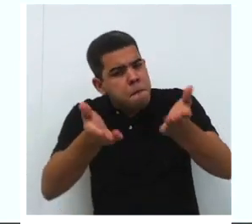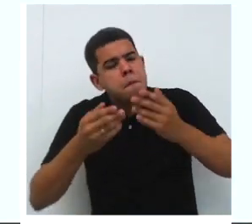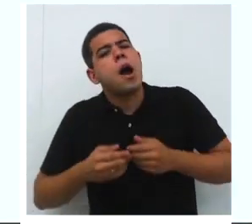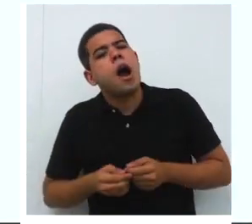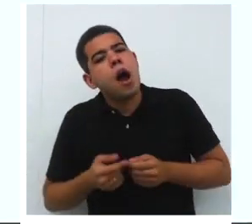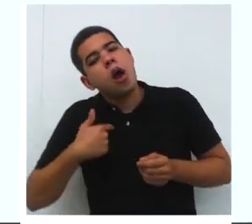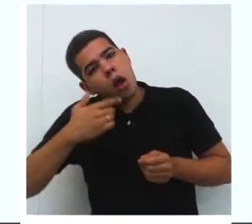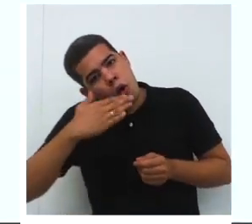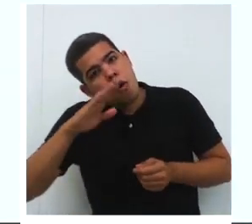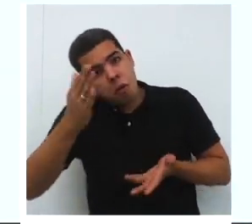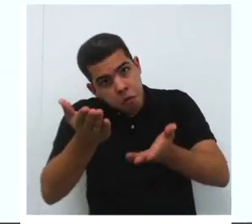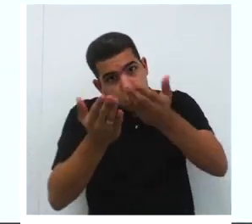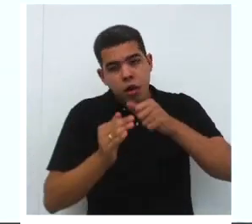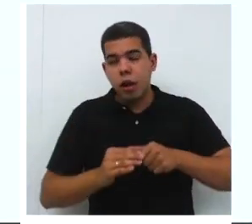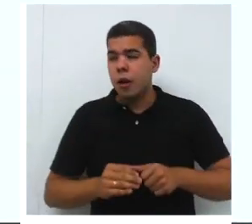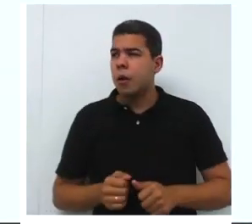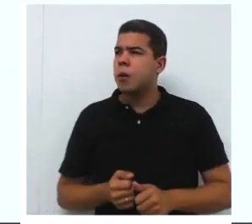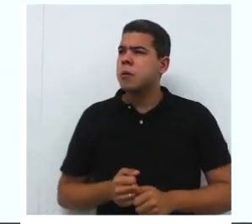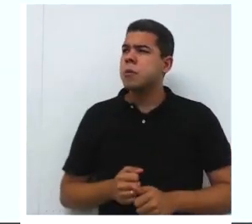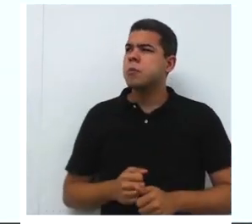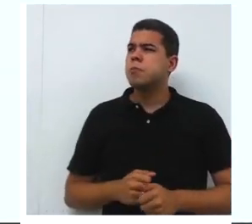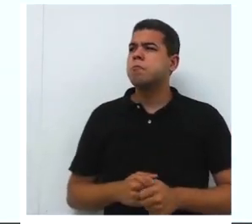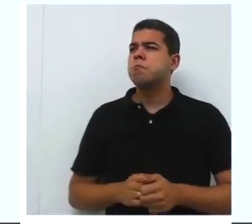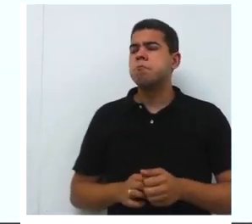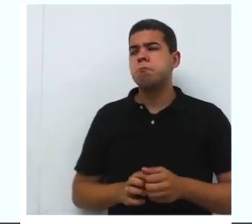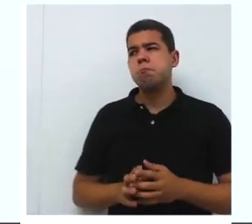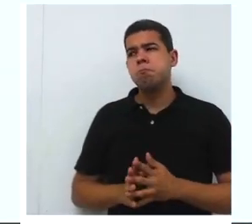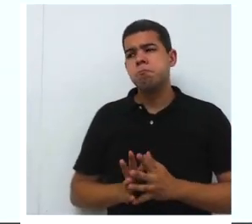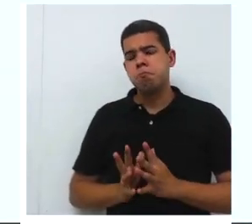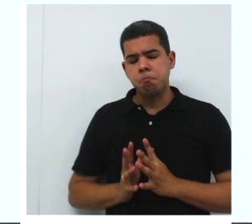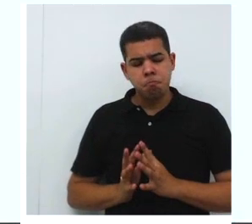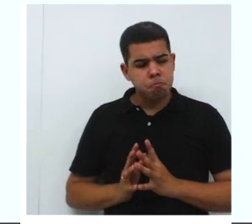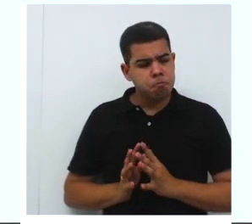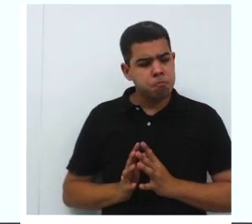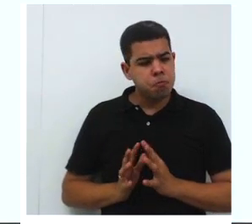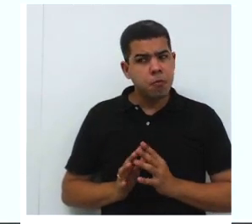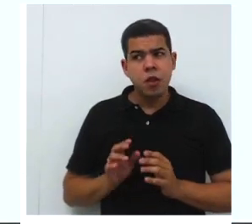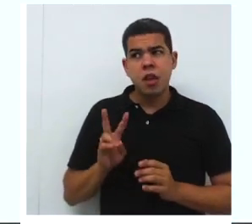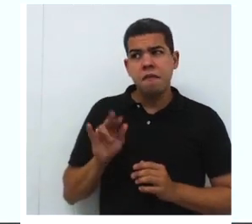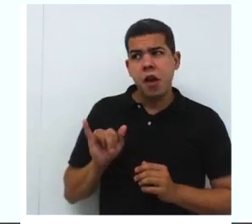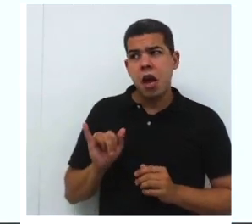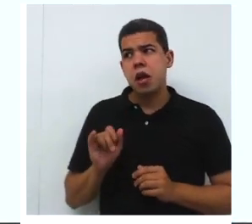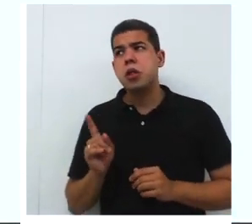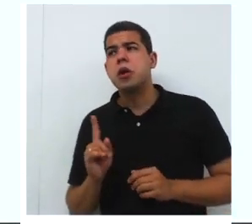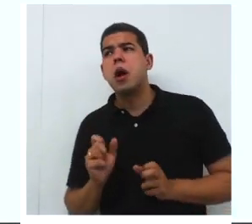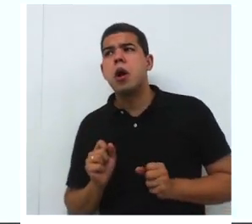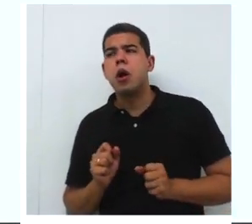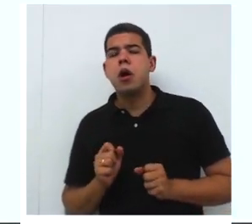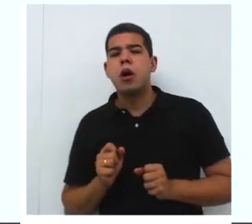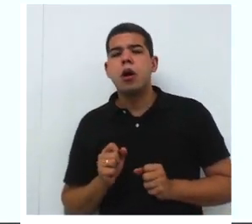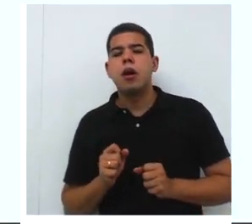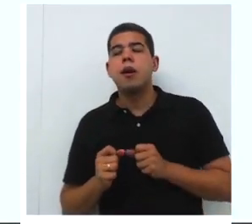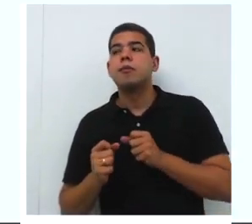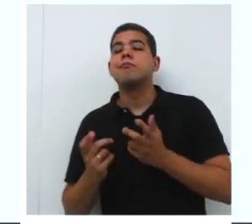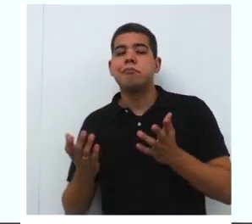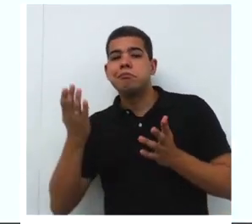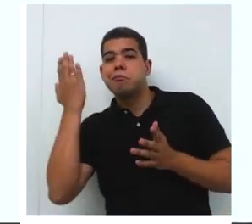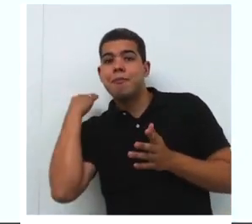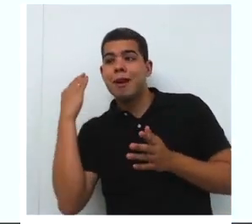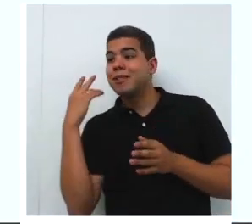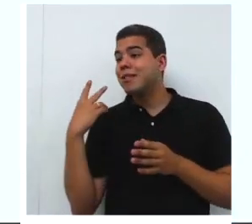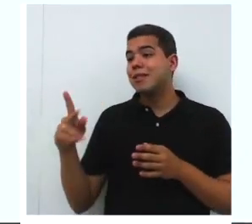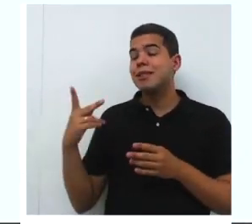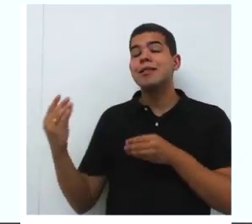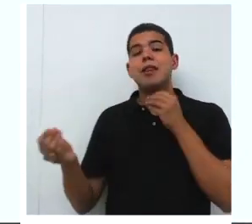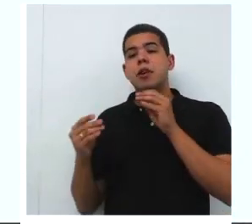verificar se vai ou não. Então, a gente analisa o passado do candidato. Isso é fácil, hoje em